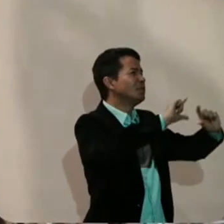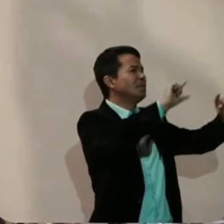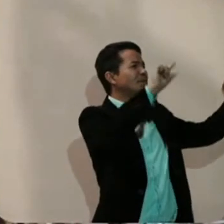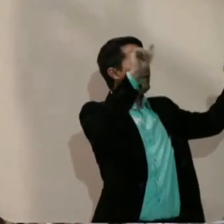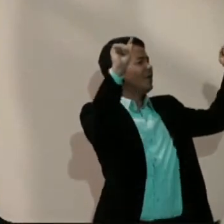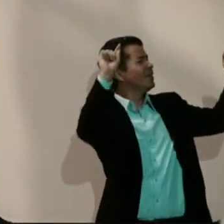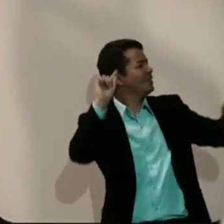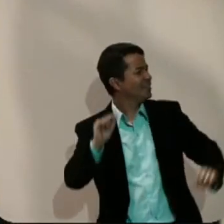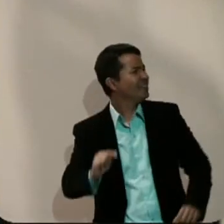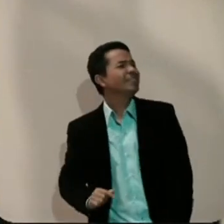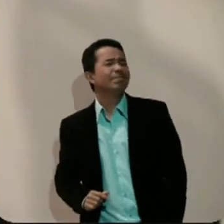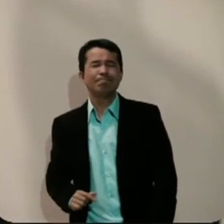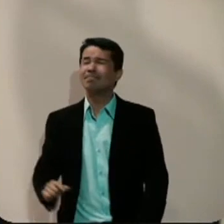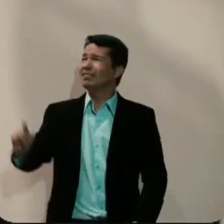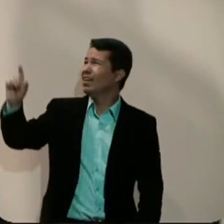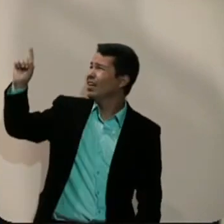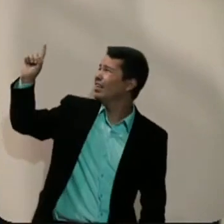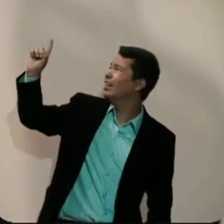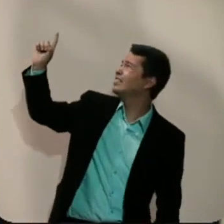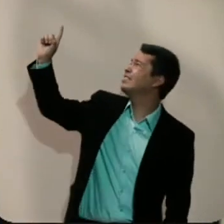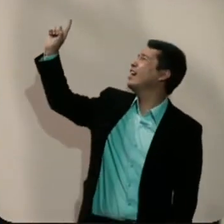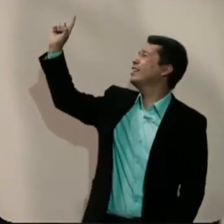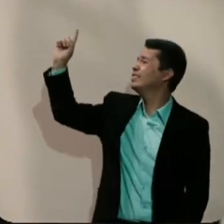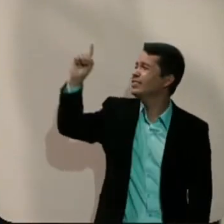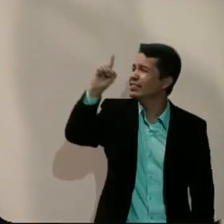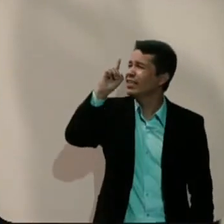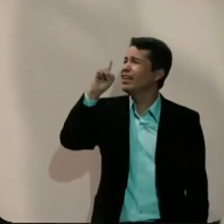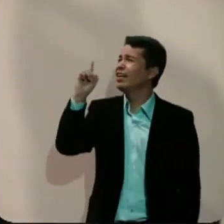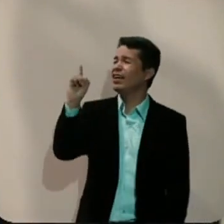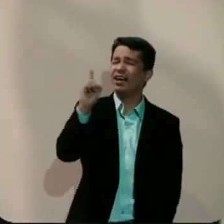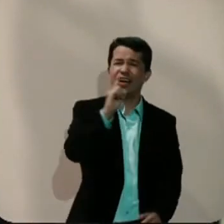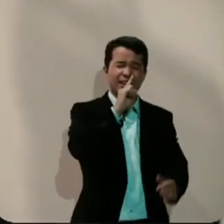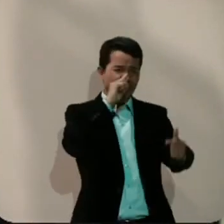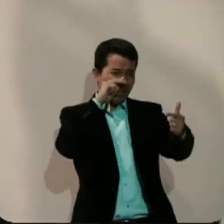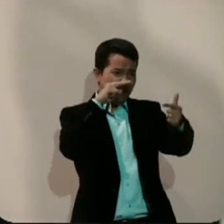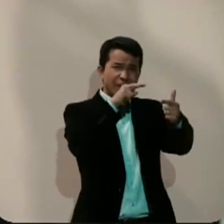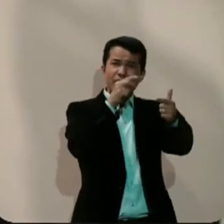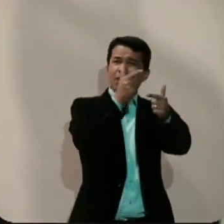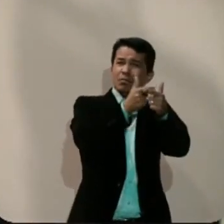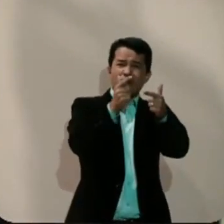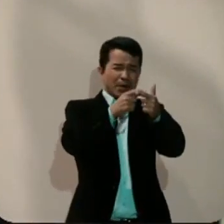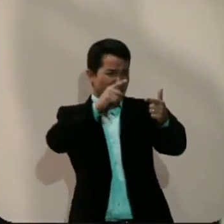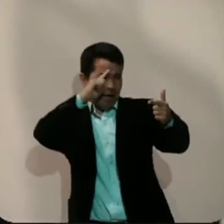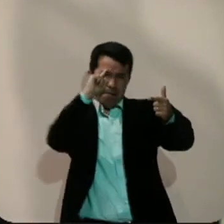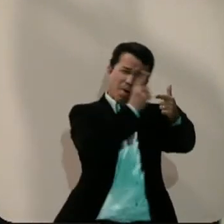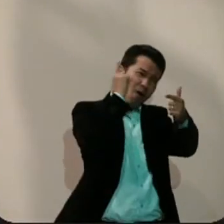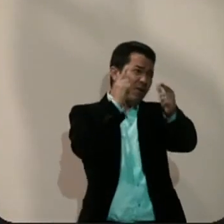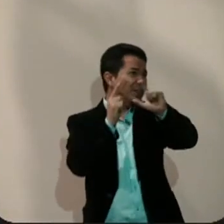Derruba muralhas, destrói as mentiras